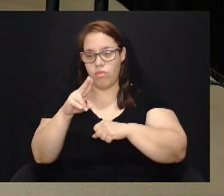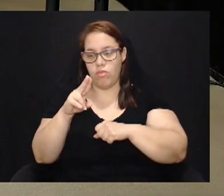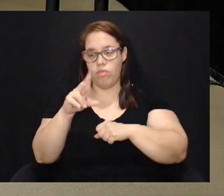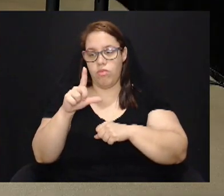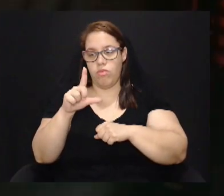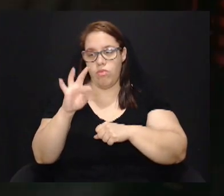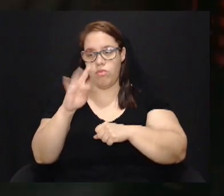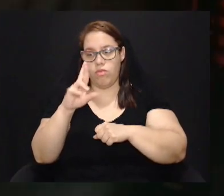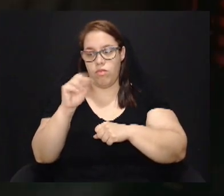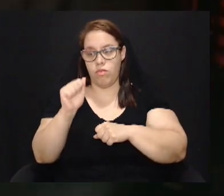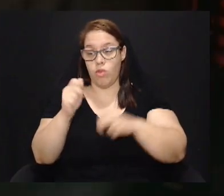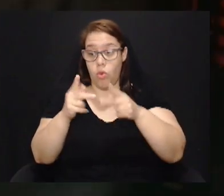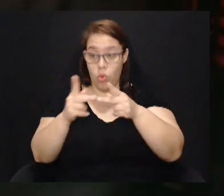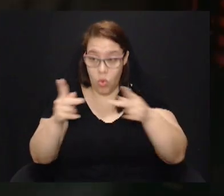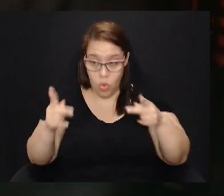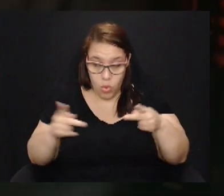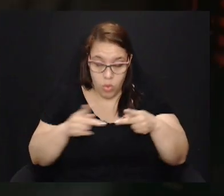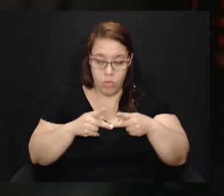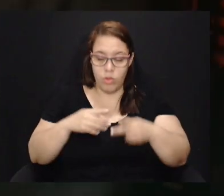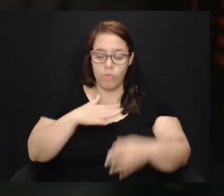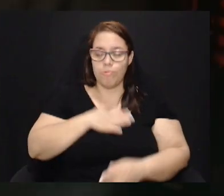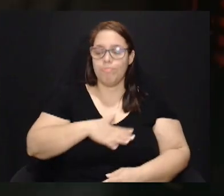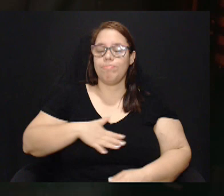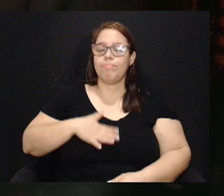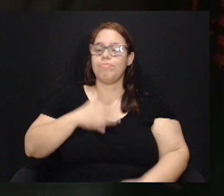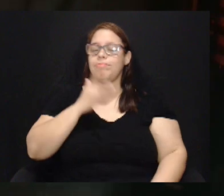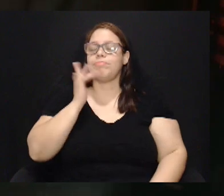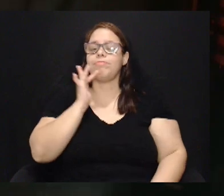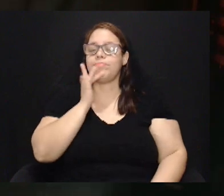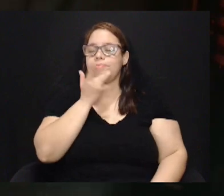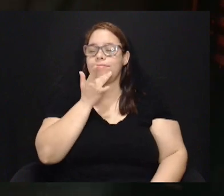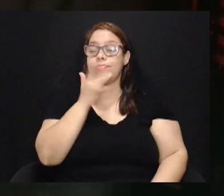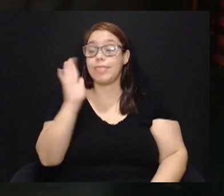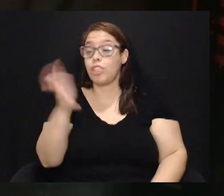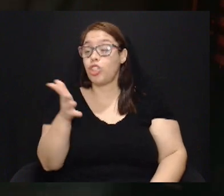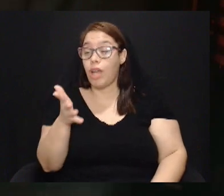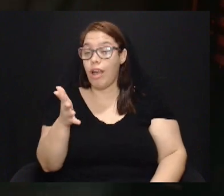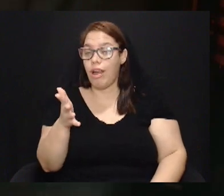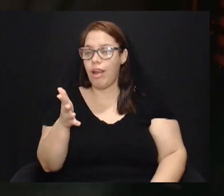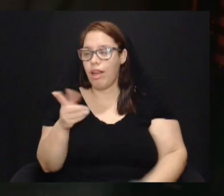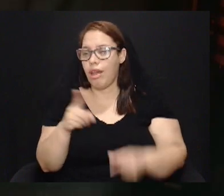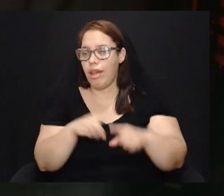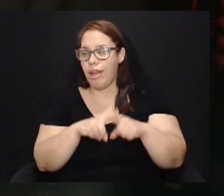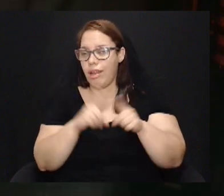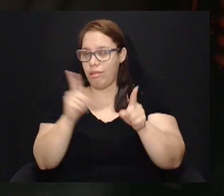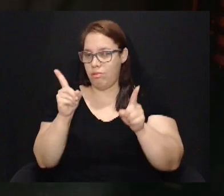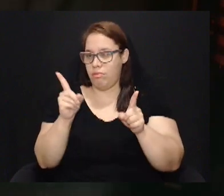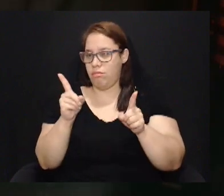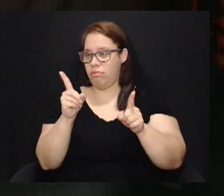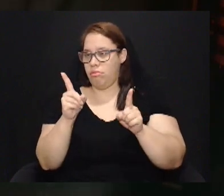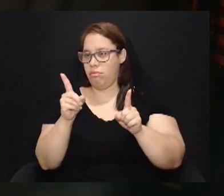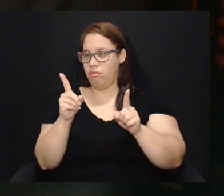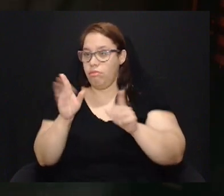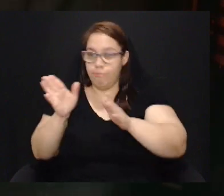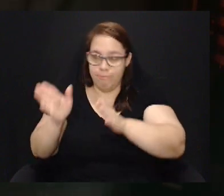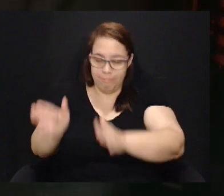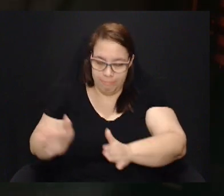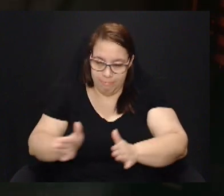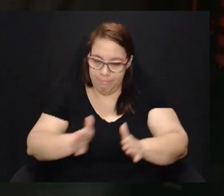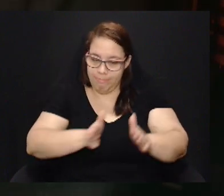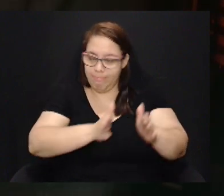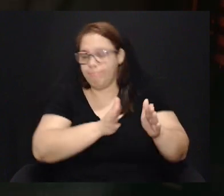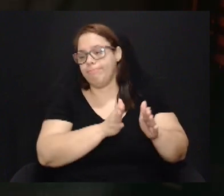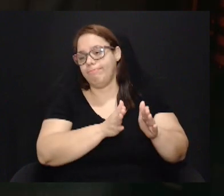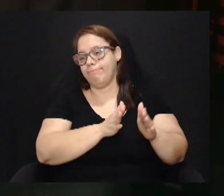negócio, claro, traz aquela recompensa imediata, mas quando a gente está nesse processo, né, de comprar